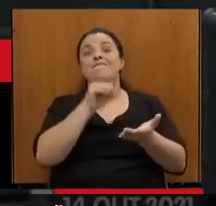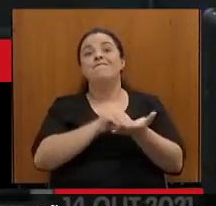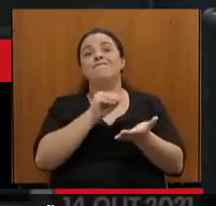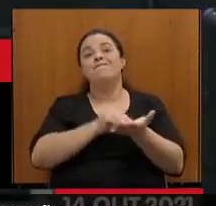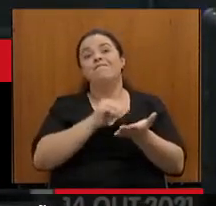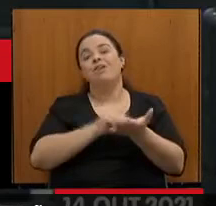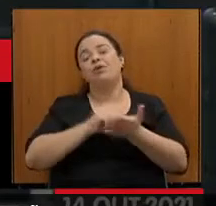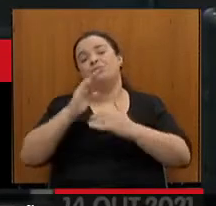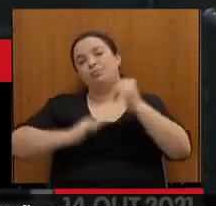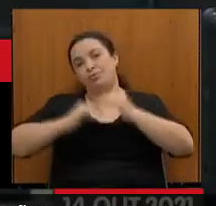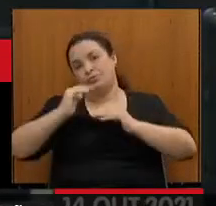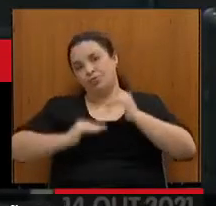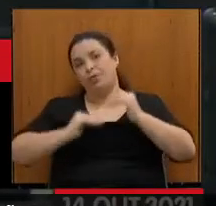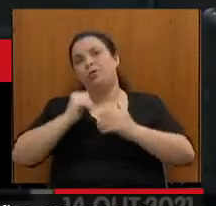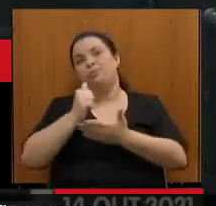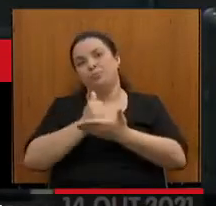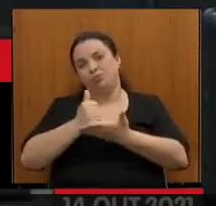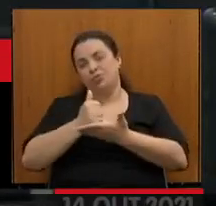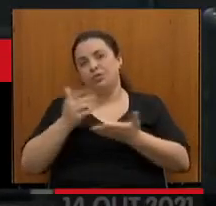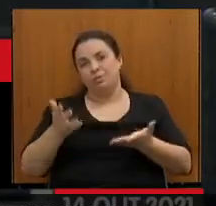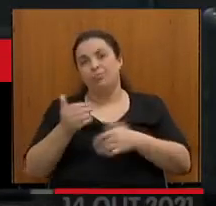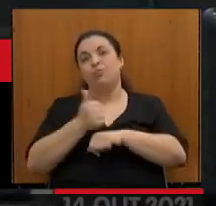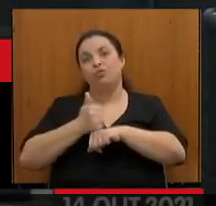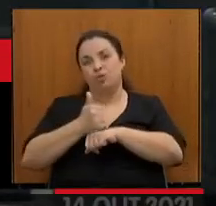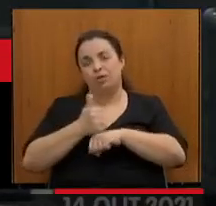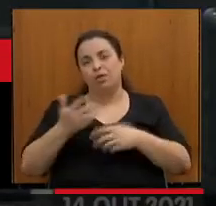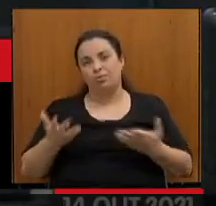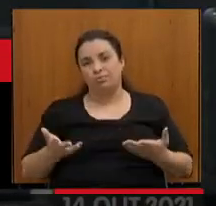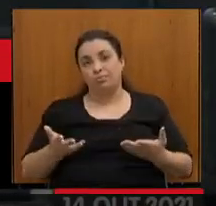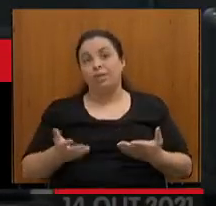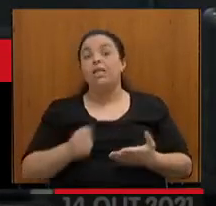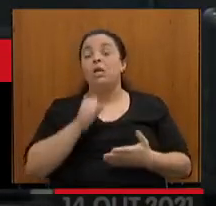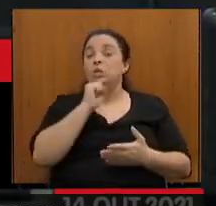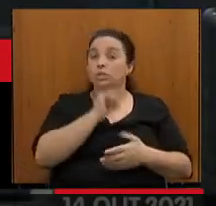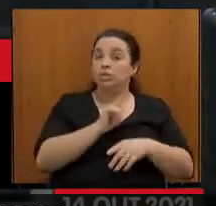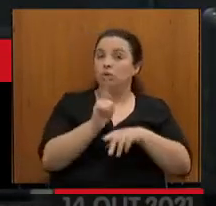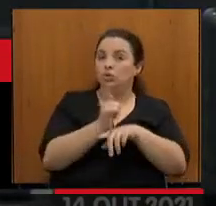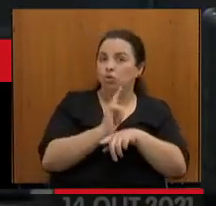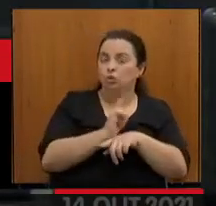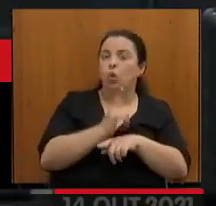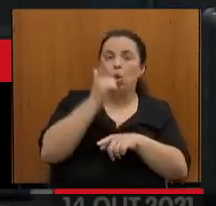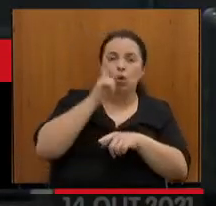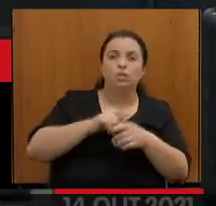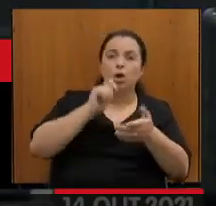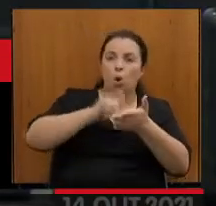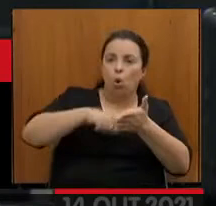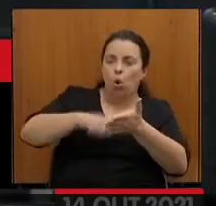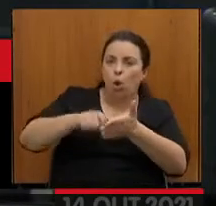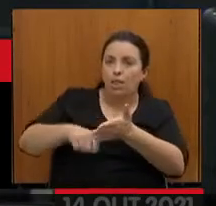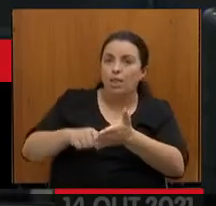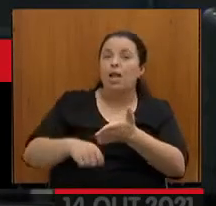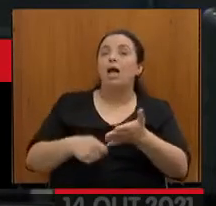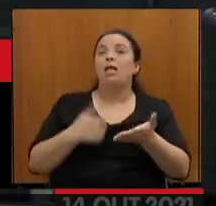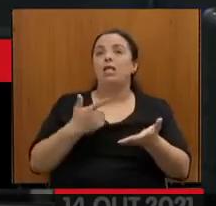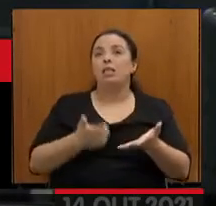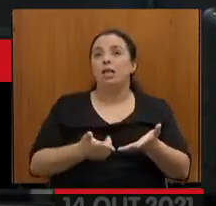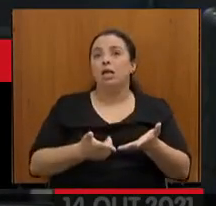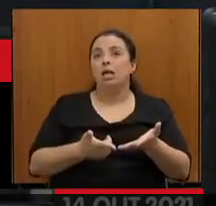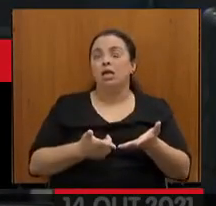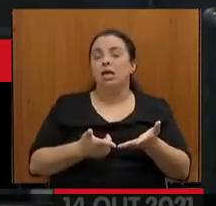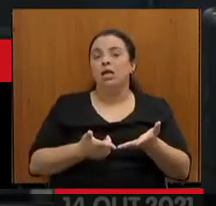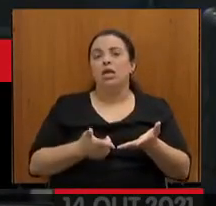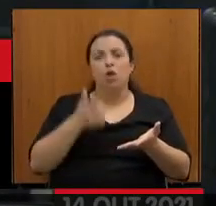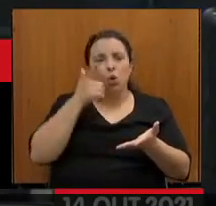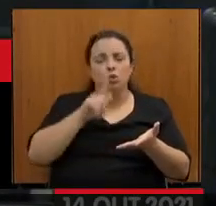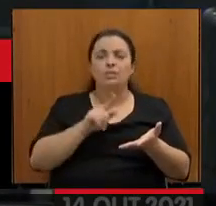completar a equipe, sanar as irregularidades, né, o procedimento do promotor vai ser arquivado, né? A proposta é que façam